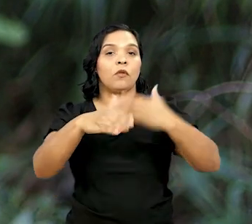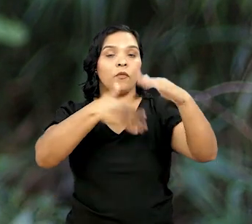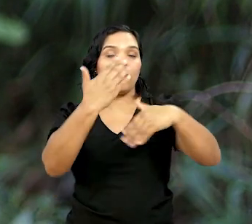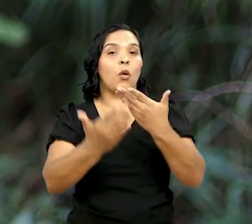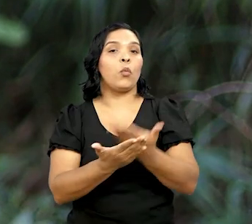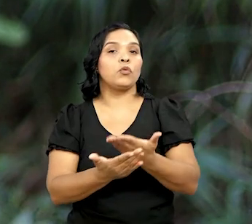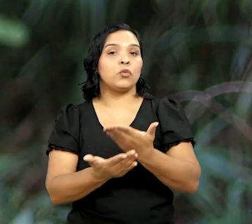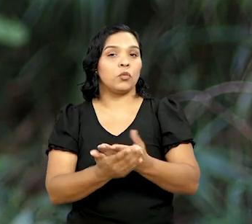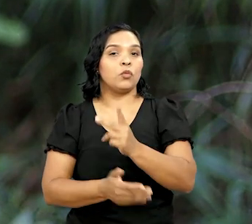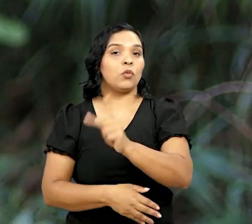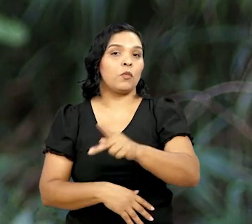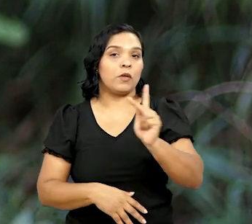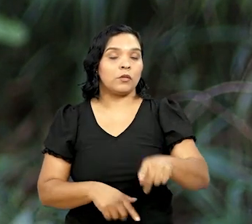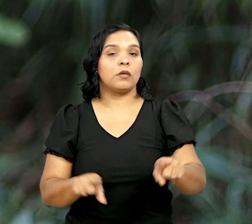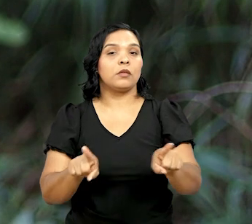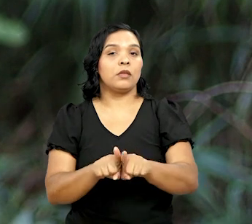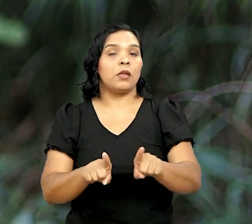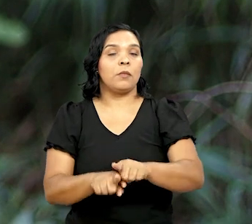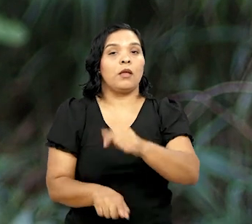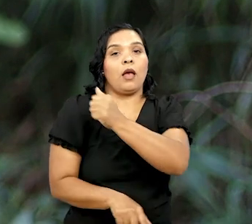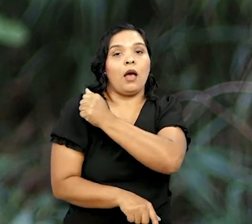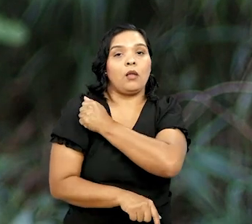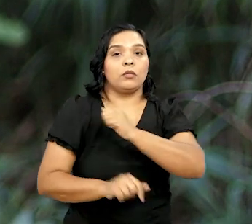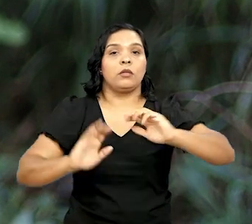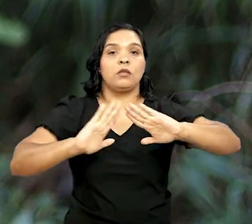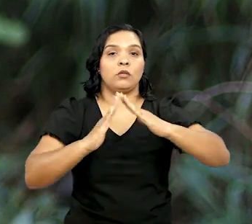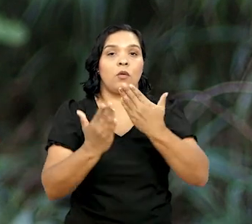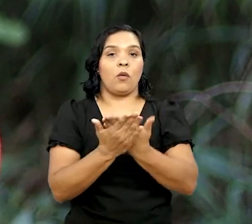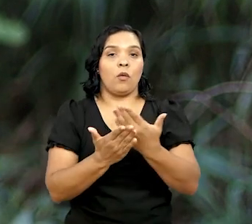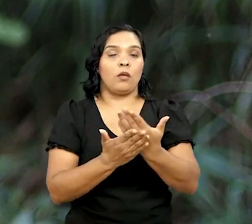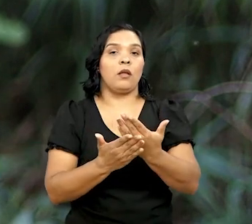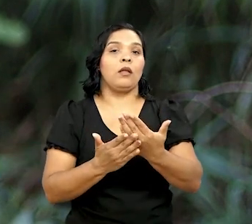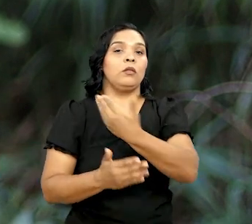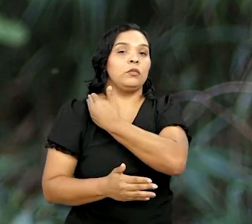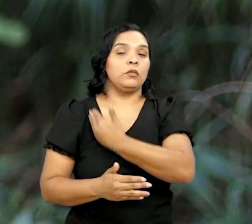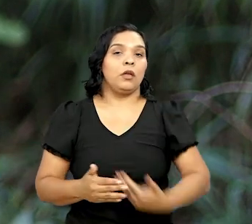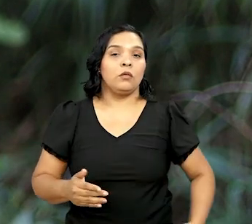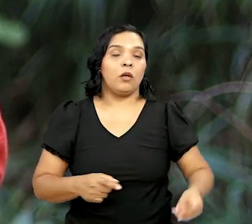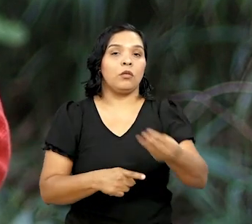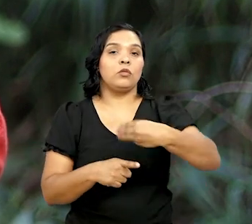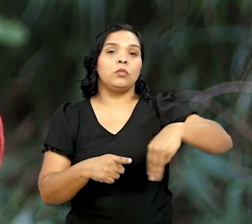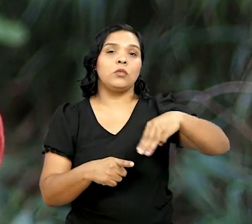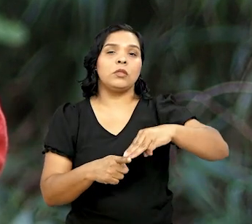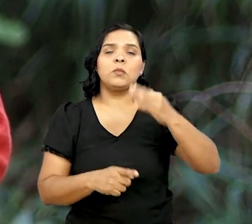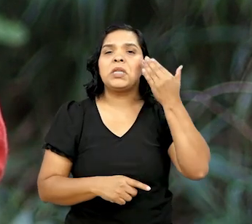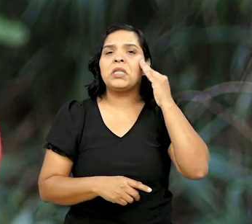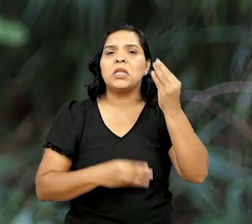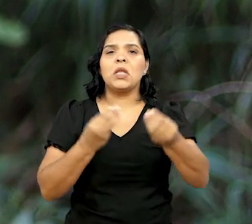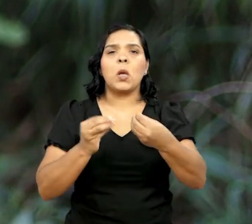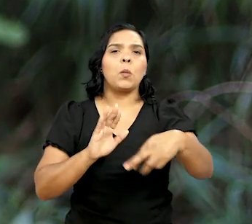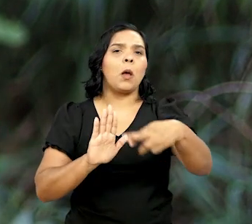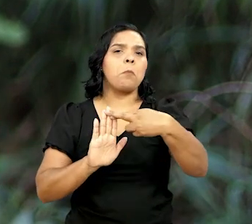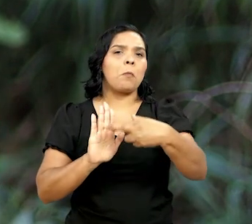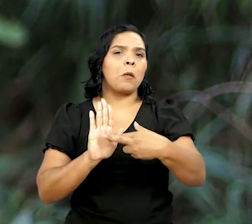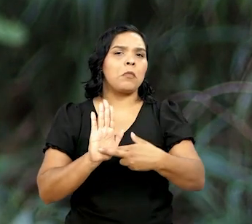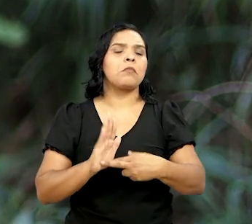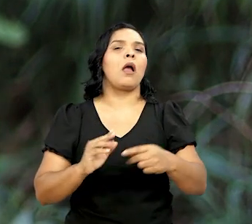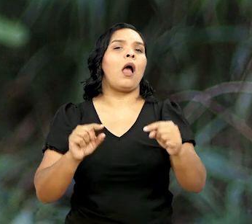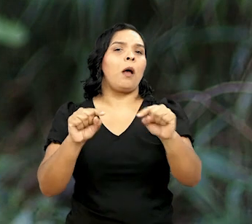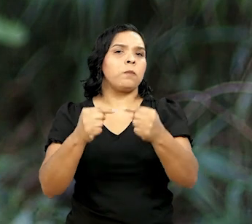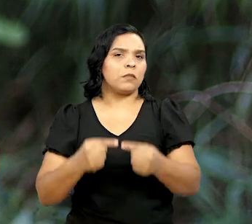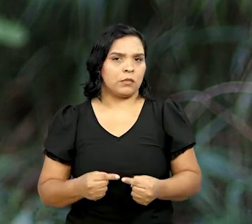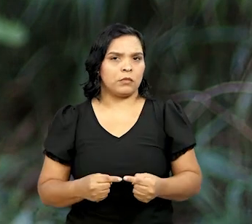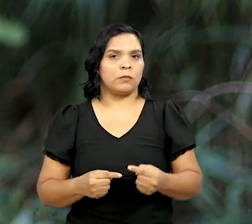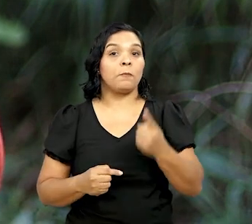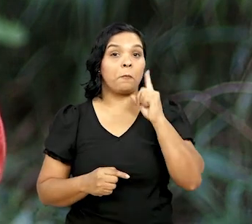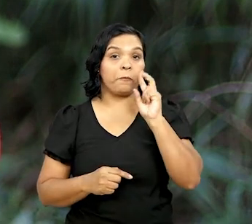Conquista, desenvolveram um estudo com professores e estudantes de uma escola estadual do município, com o objetivo de entender como essa normativa vem